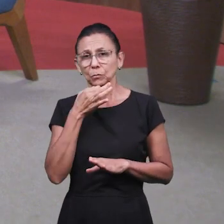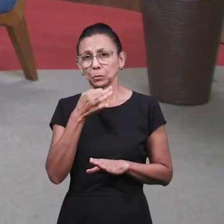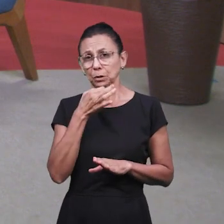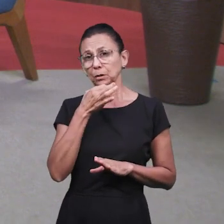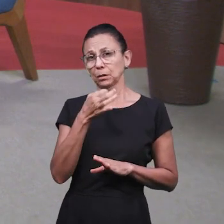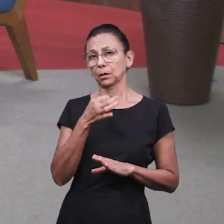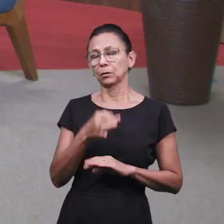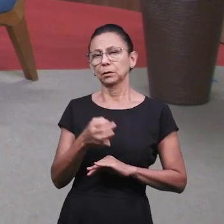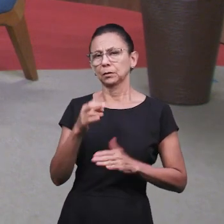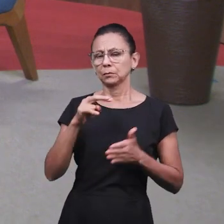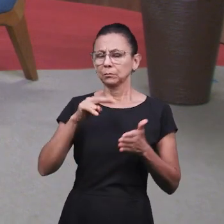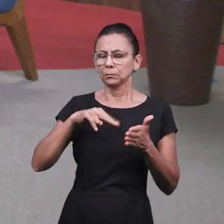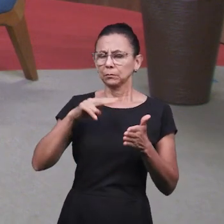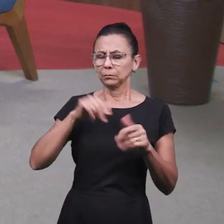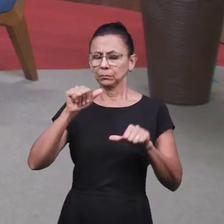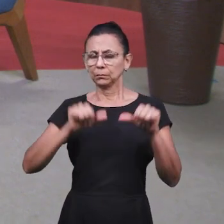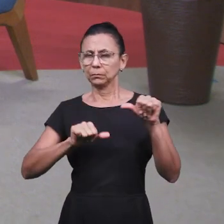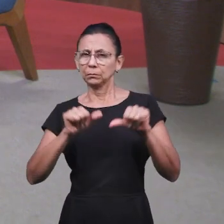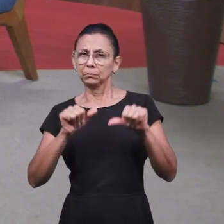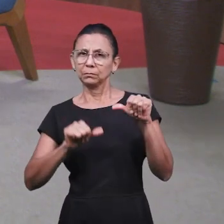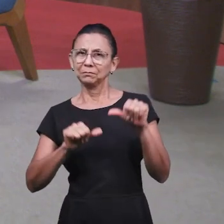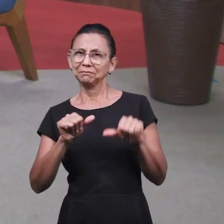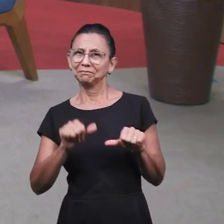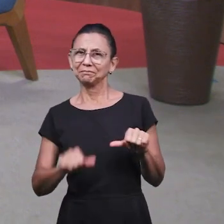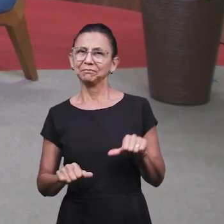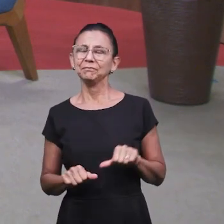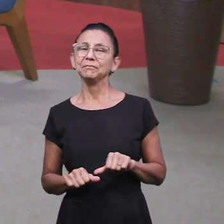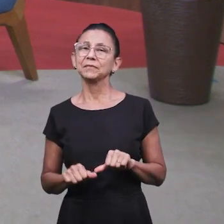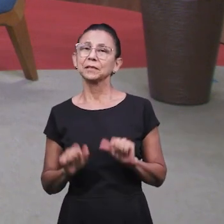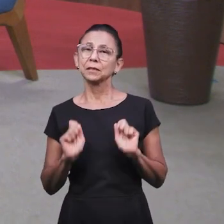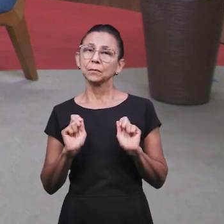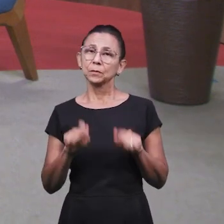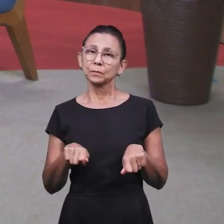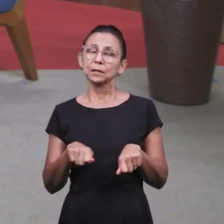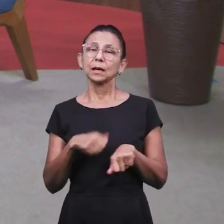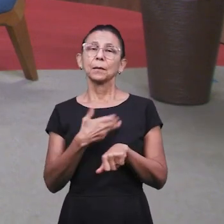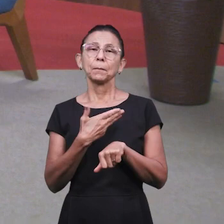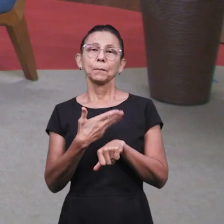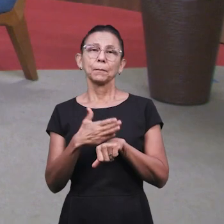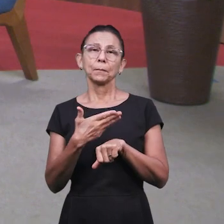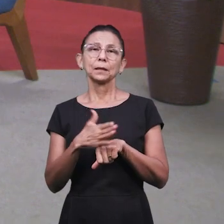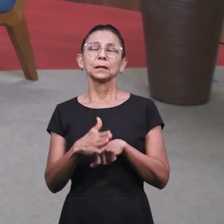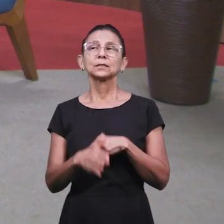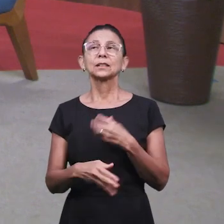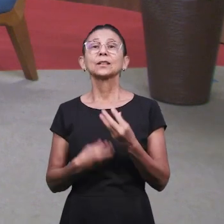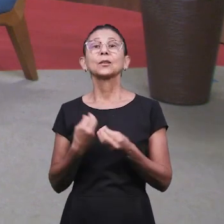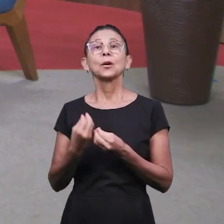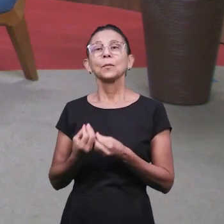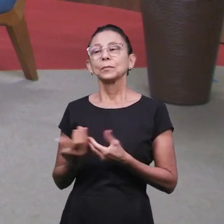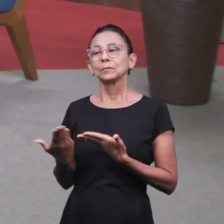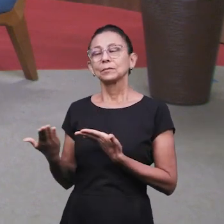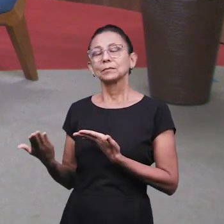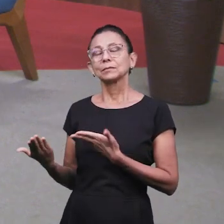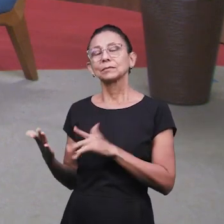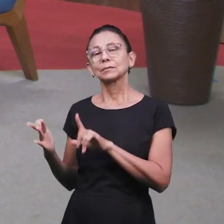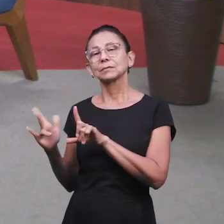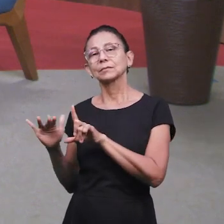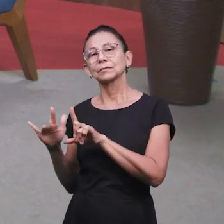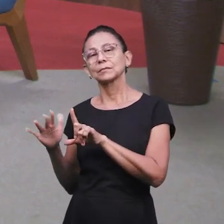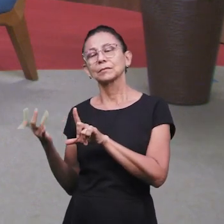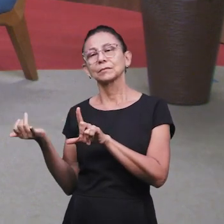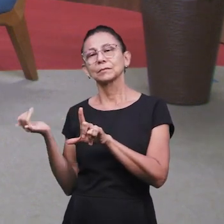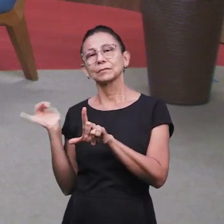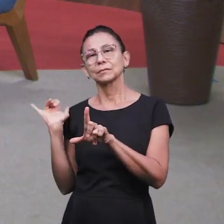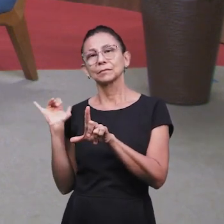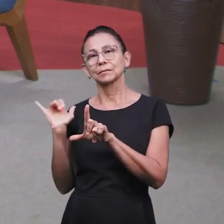tenha a dar. Nós vamos ler, vamos avaliar e, havendo a possibilidade, vamos colocar em prática. E como é que você faz isso? Através desse QR Code que está aí na tela. Você